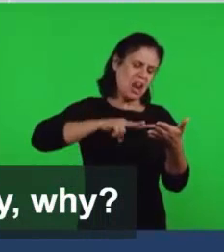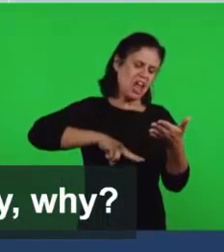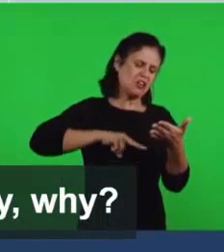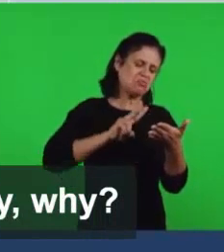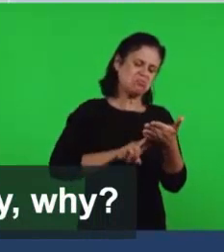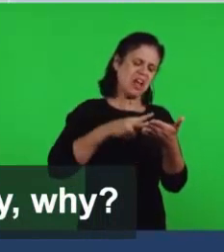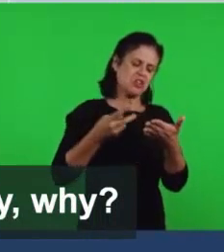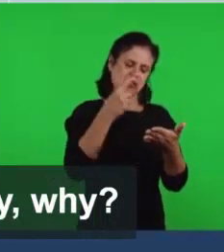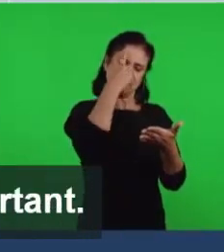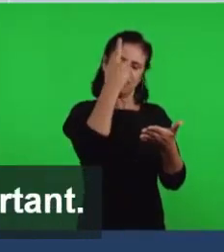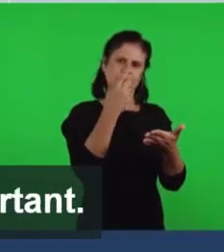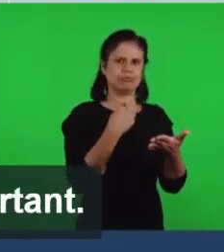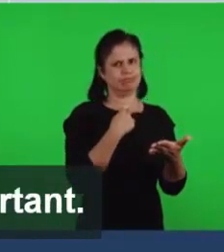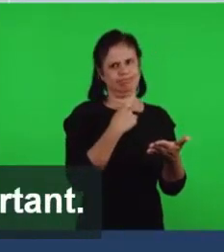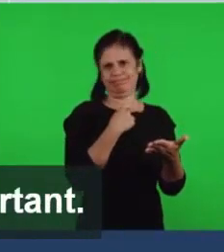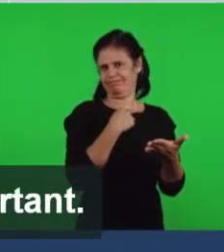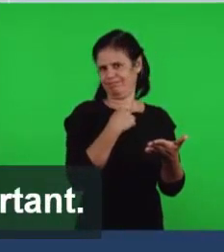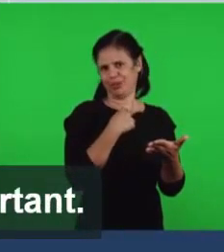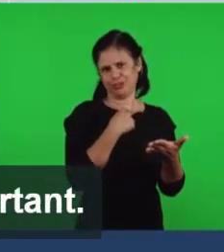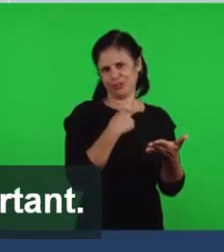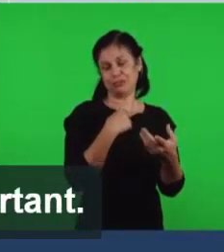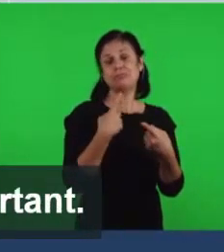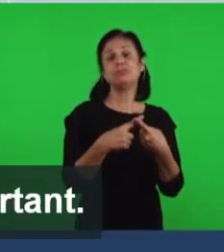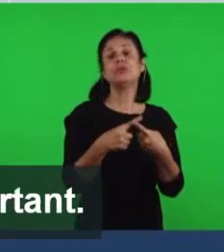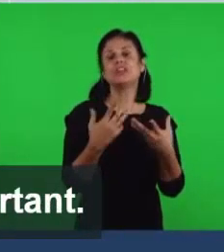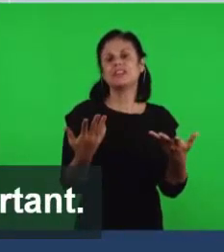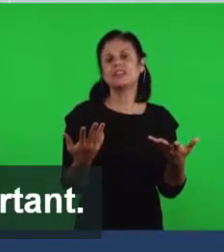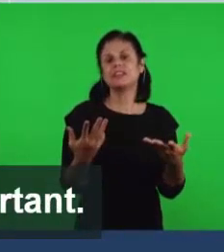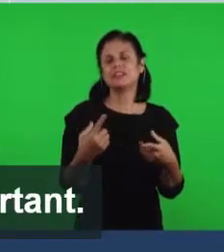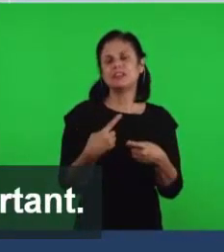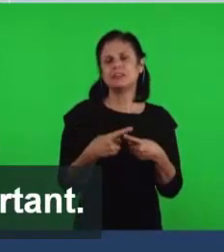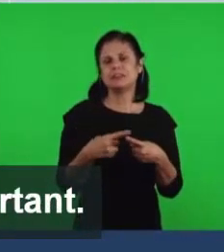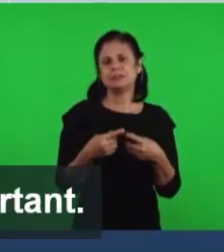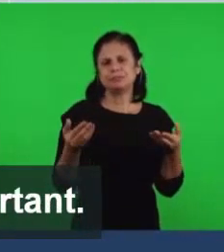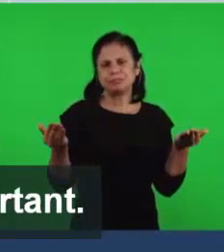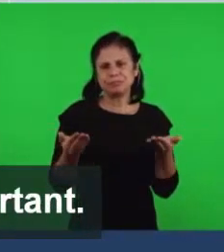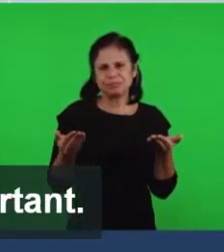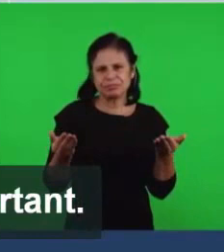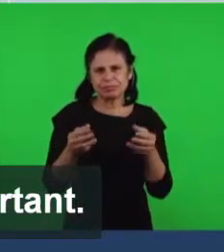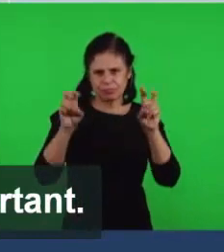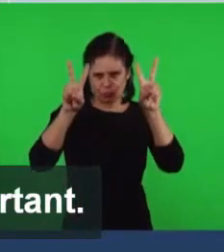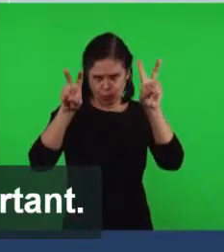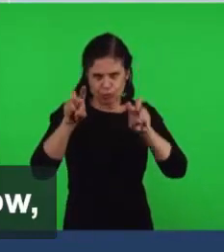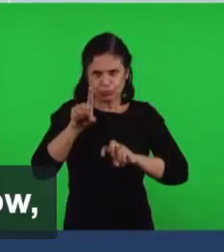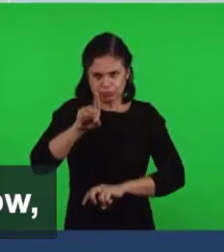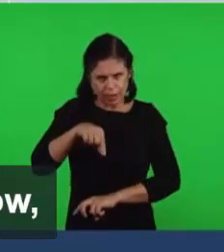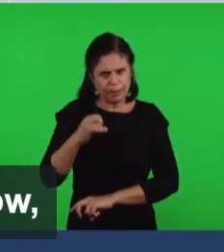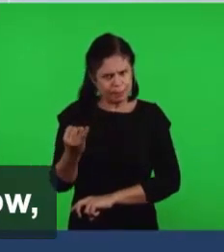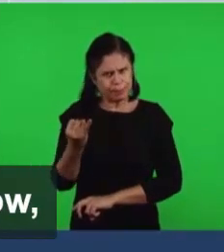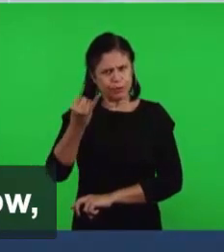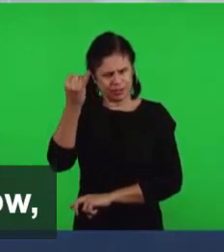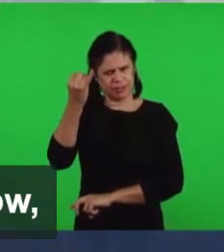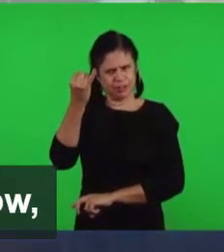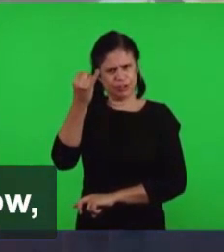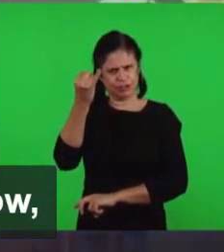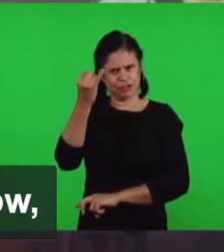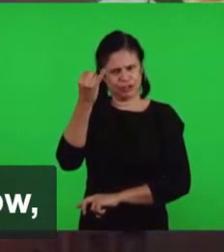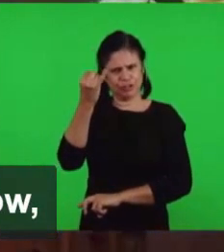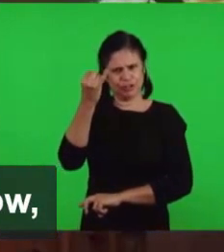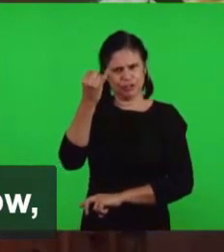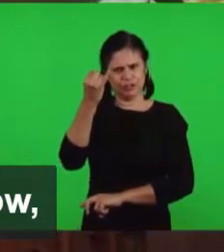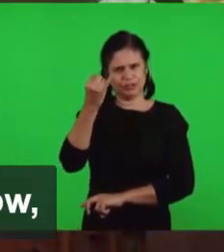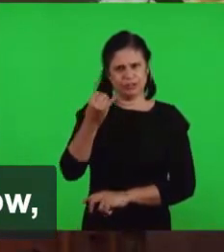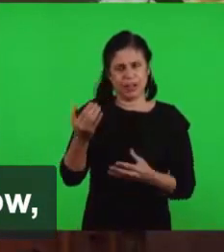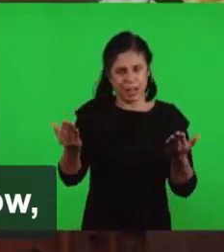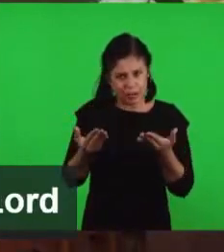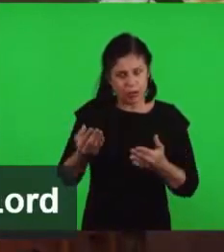profecia porque porque porque agora o assunto é muito importante anteriormente poderia ter dispensar